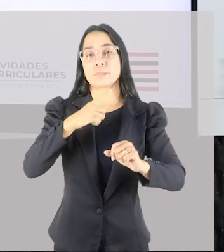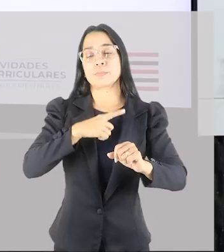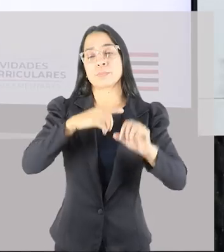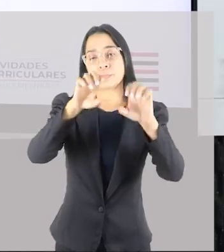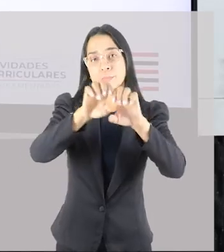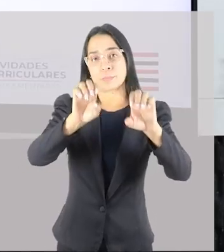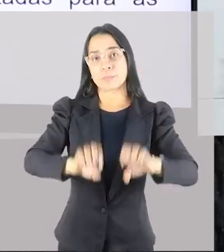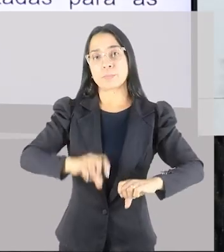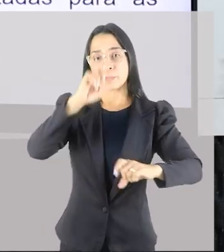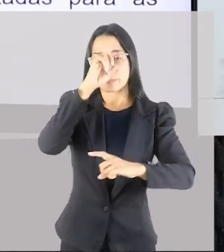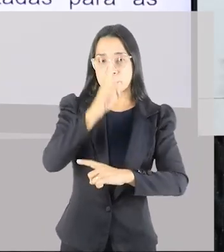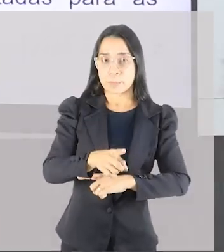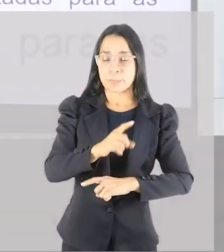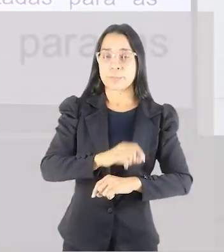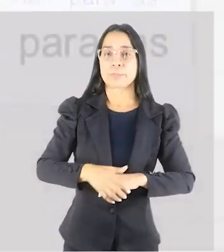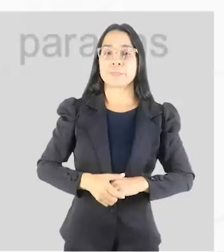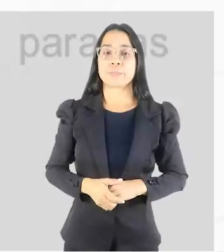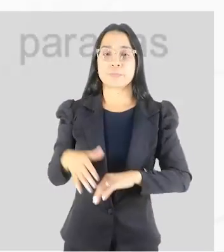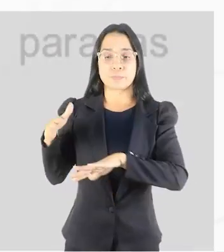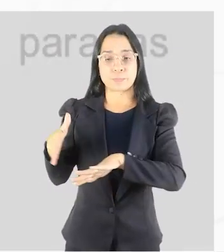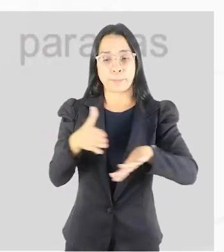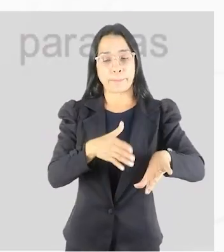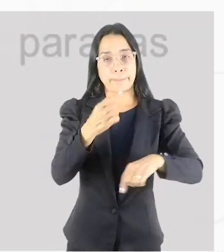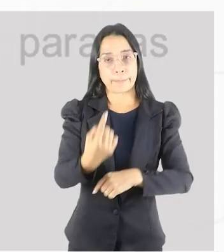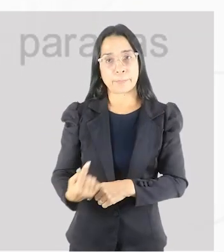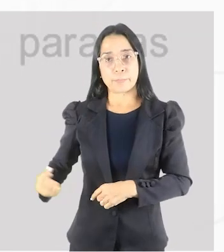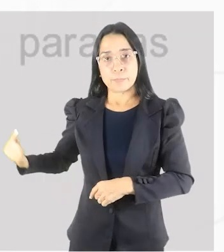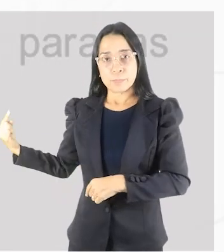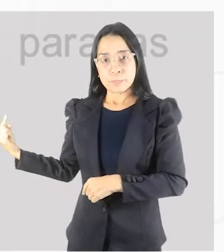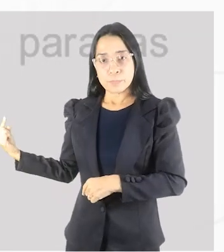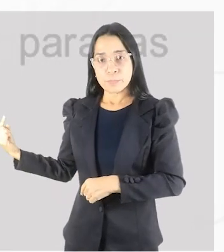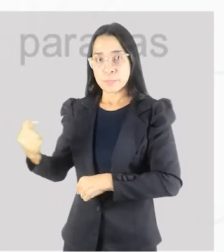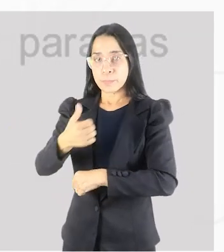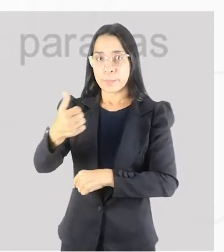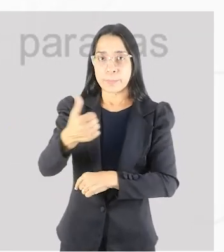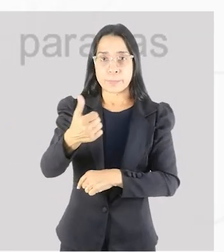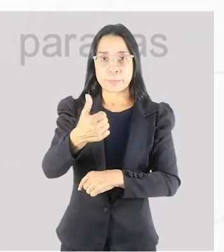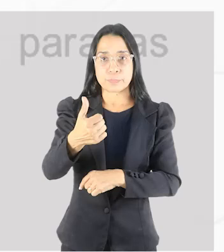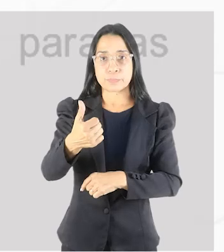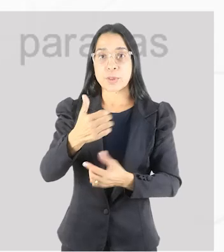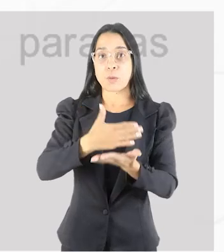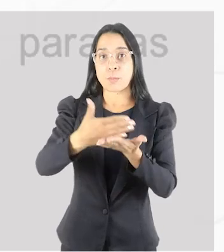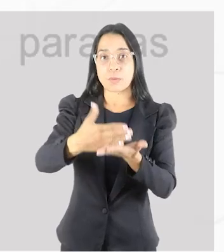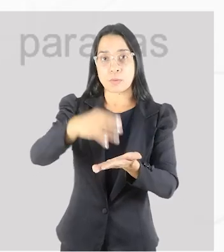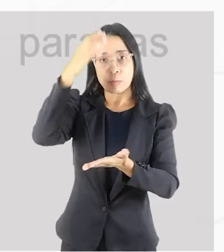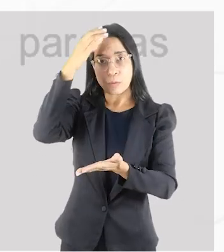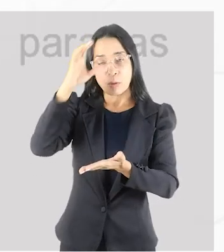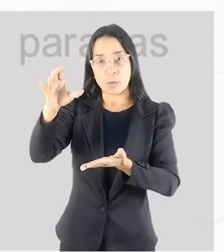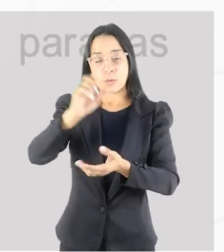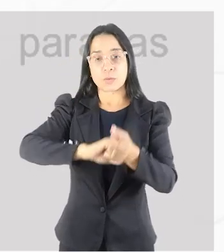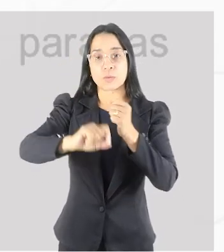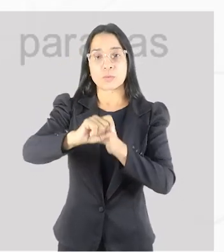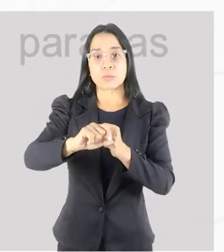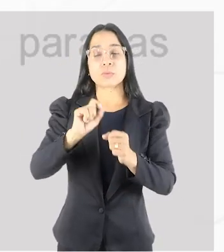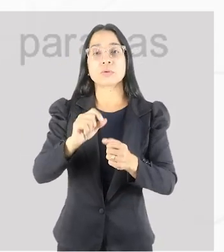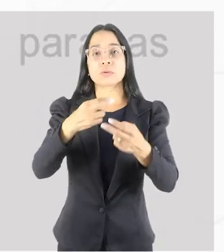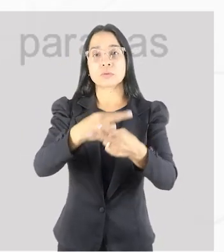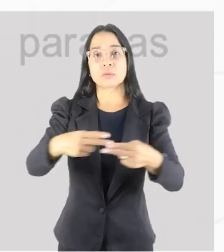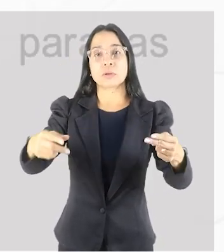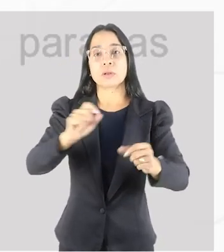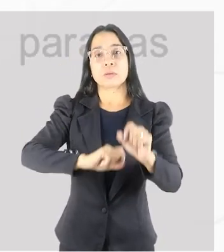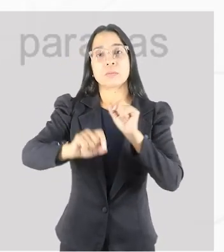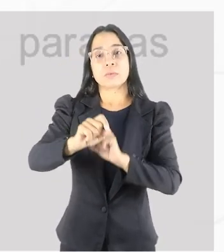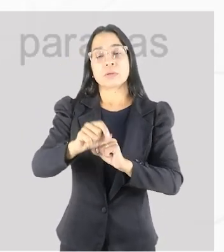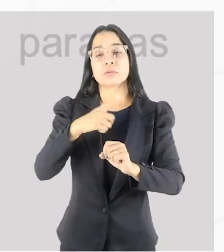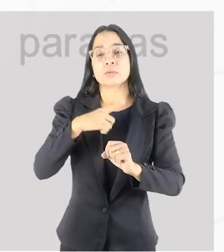dominação Tá então vamos lá a indústria cultural começamos logo com a cultura sendo um elemento que